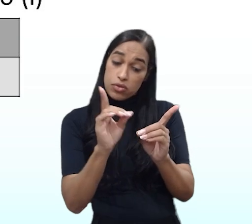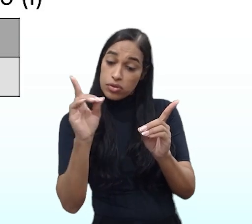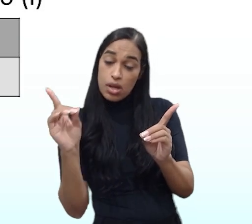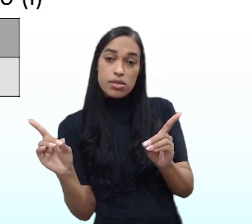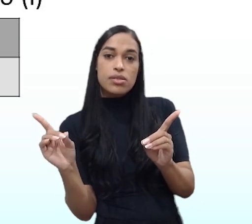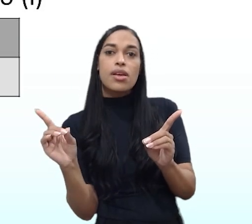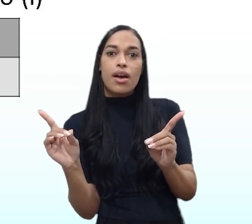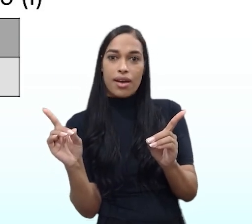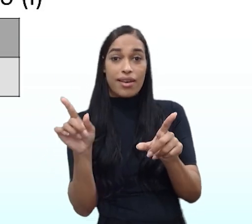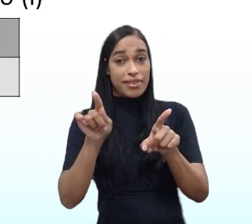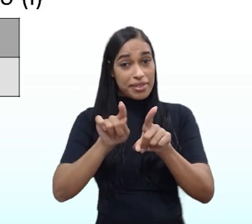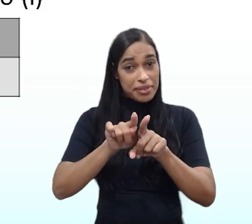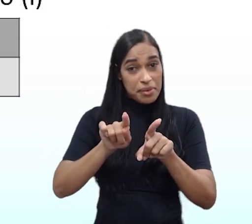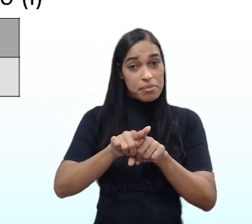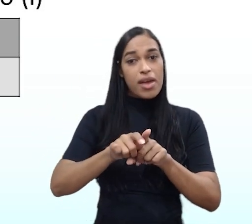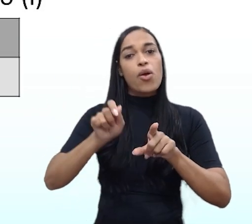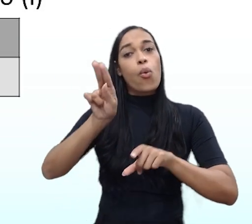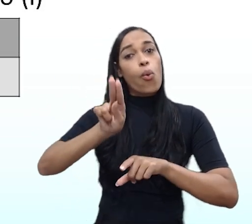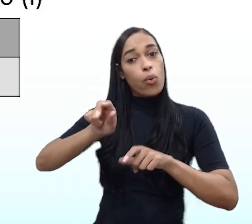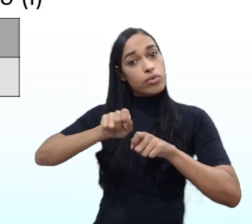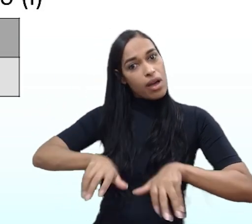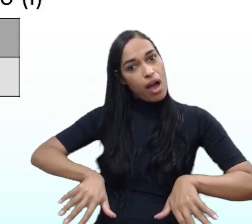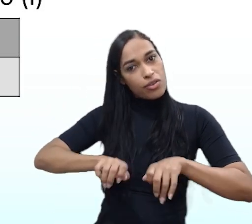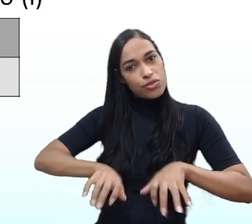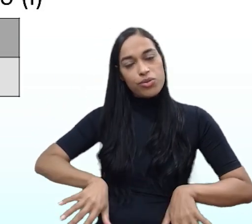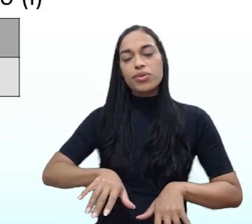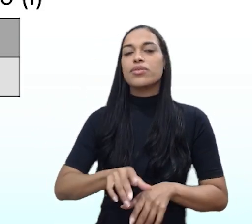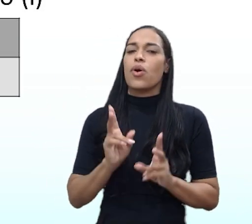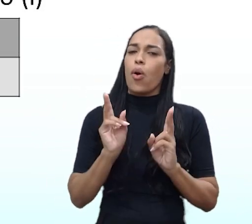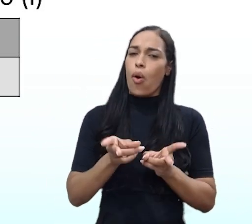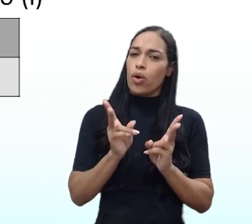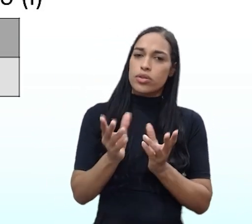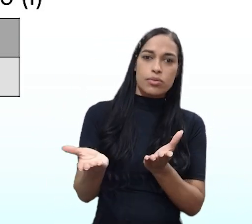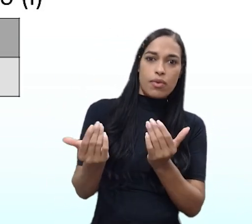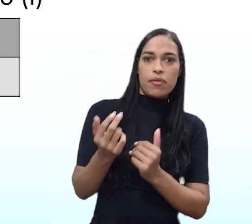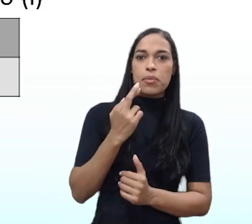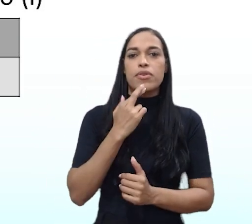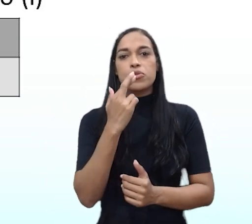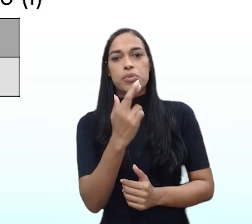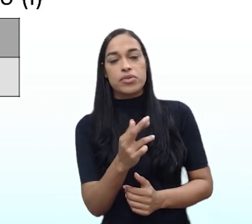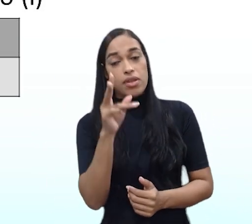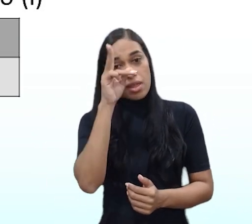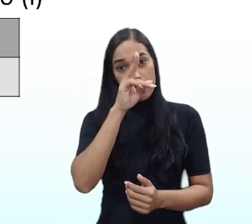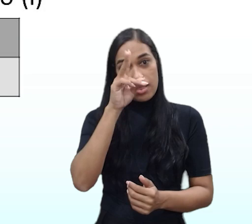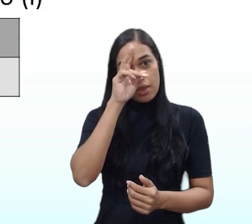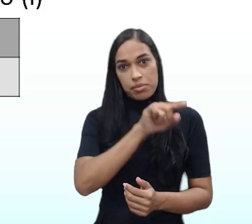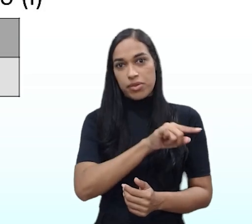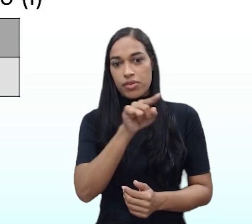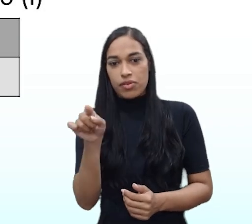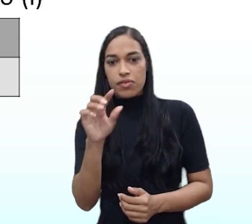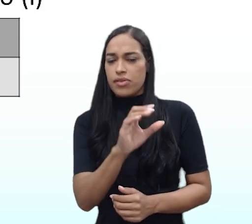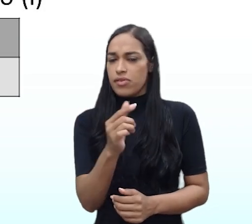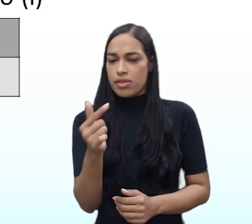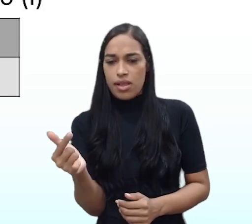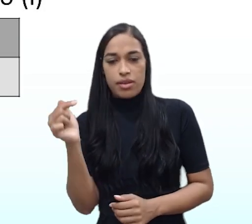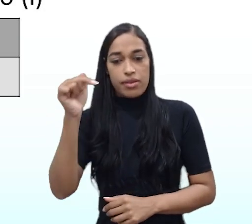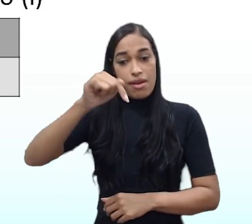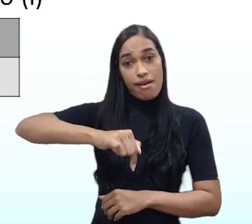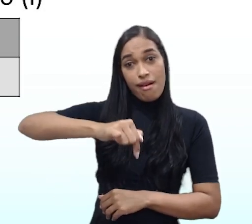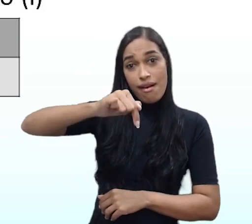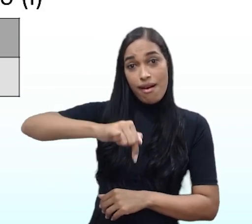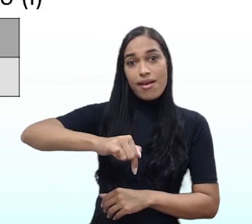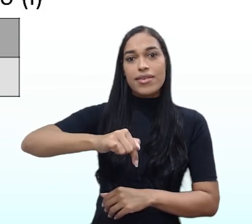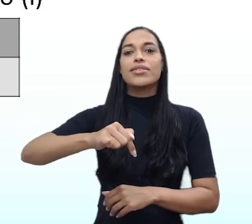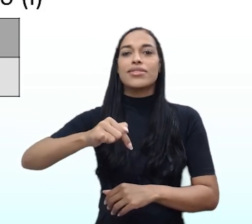Então, distância e consumo. Viu aí no nosso esquema? Então, segue com a gente para a gente poder fazer isso. Lembrando, óbvio, né,